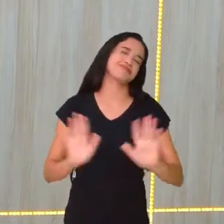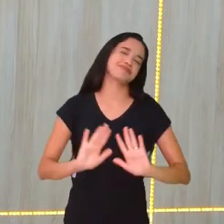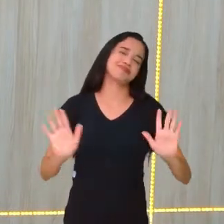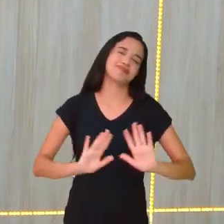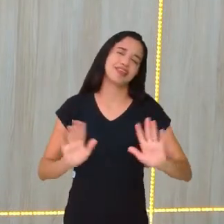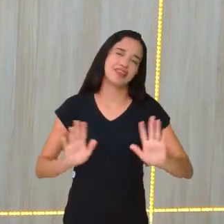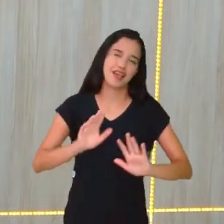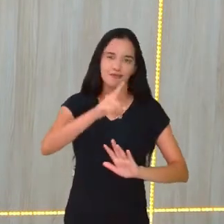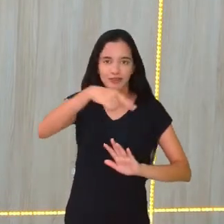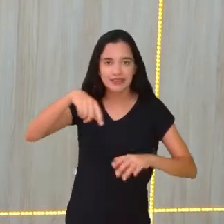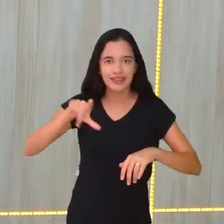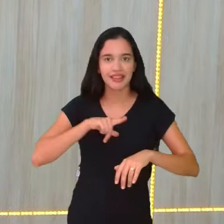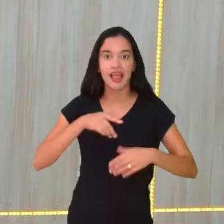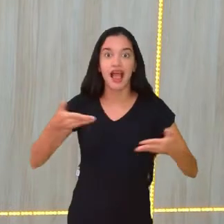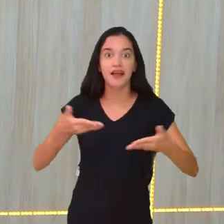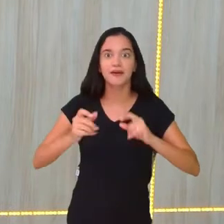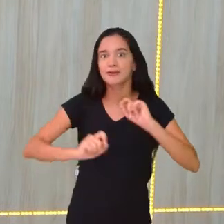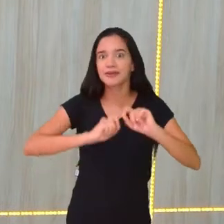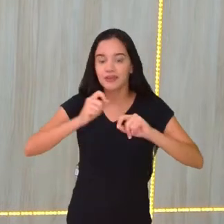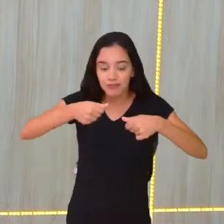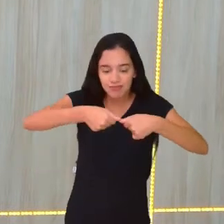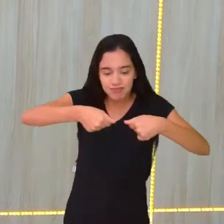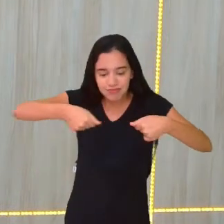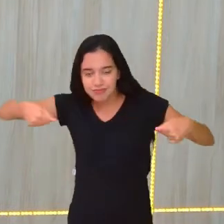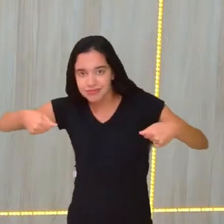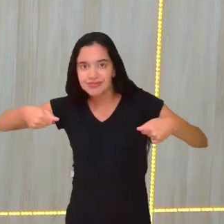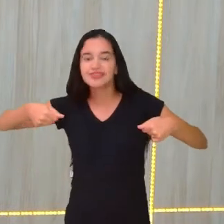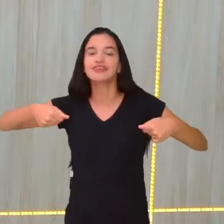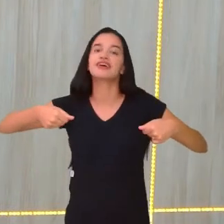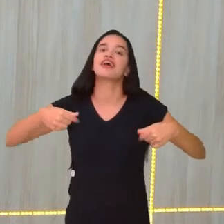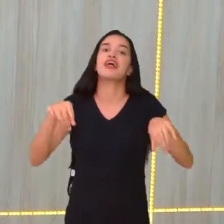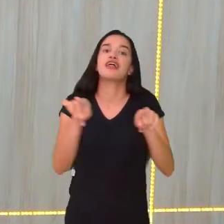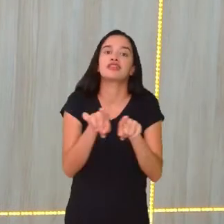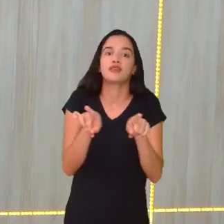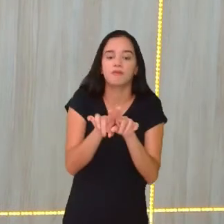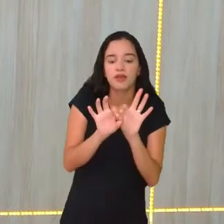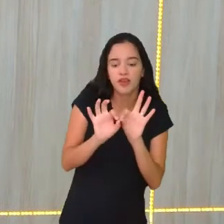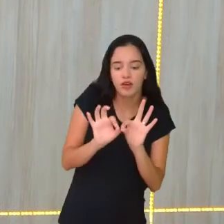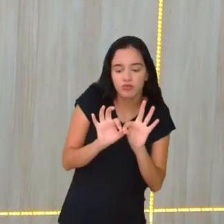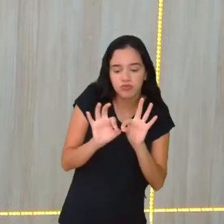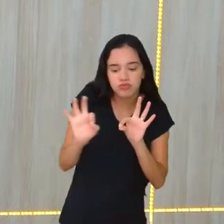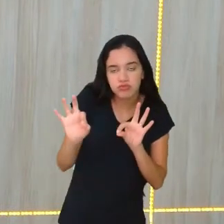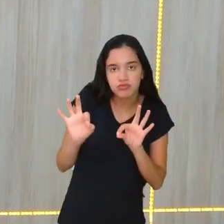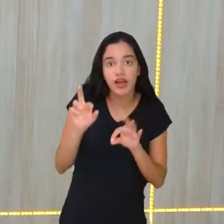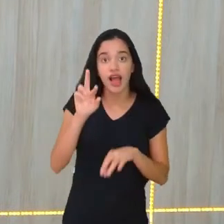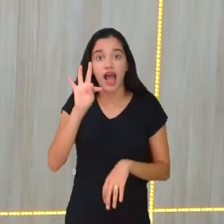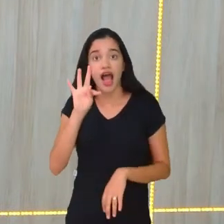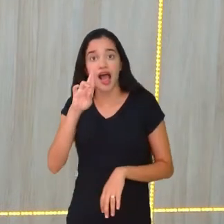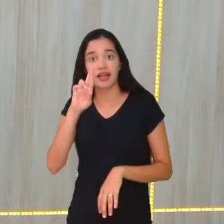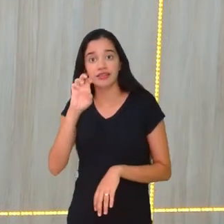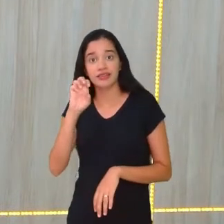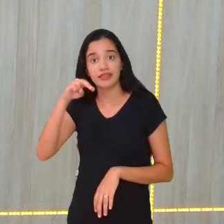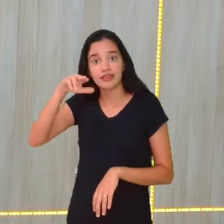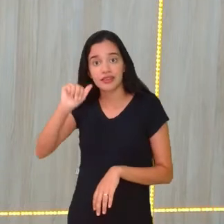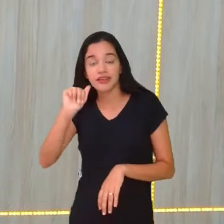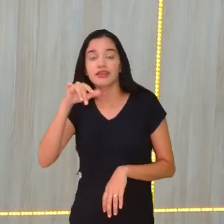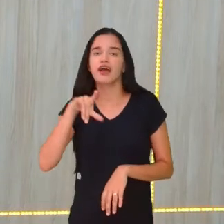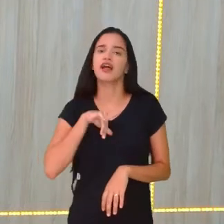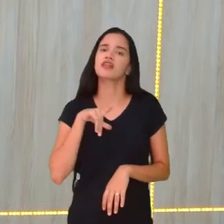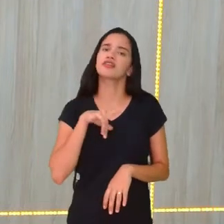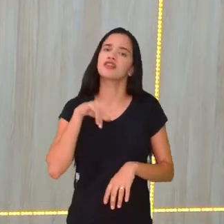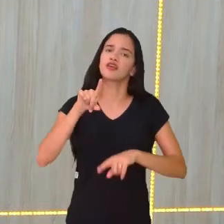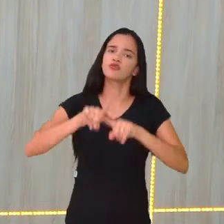fita métrica agora. A fita métrica, a régua, a trena, né? Então você tem